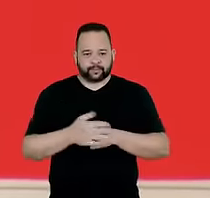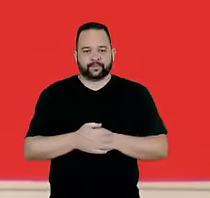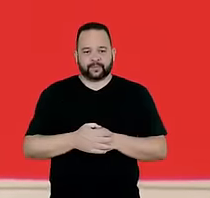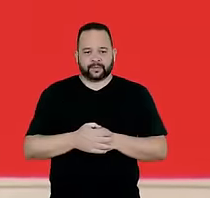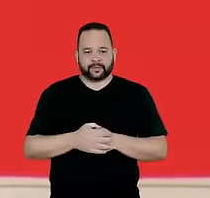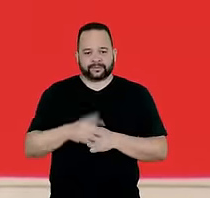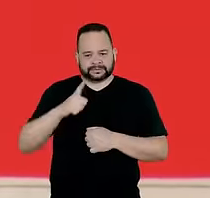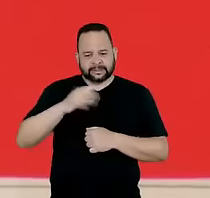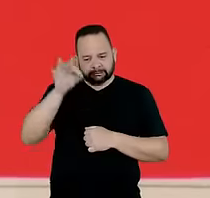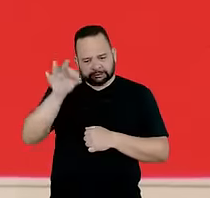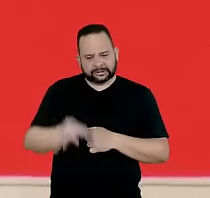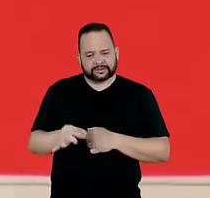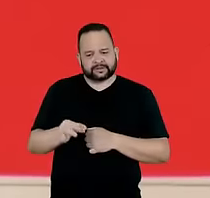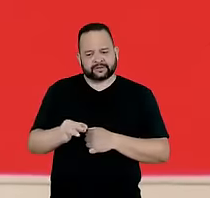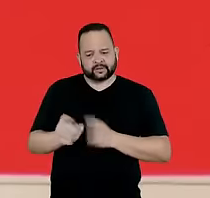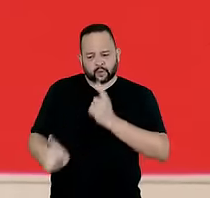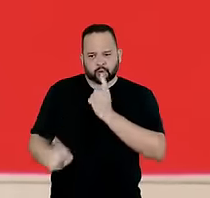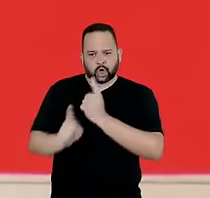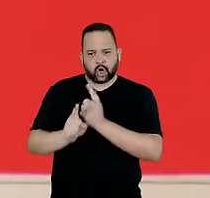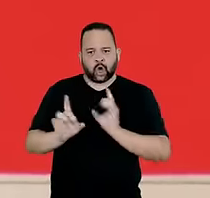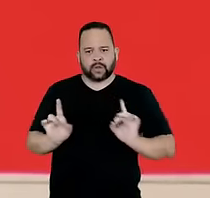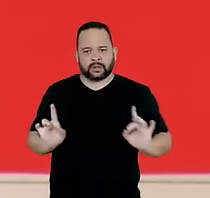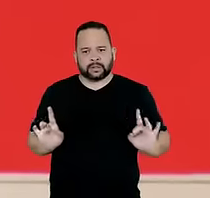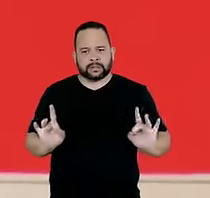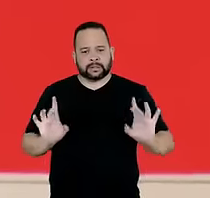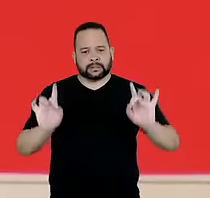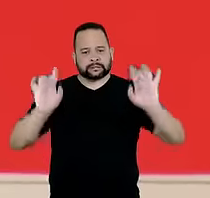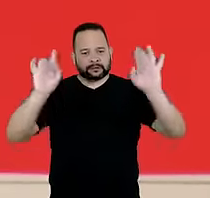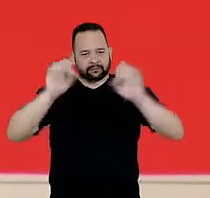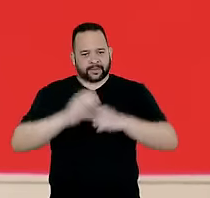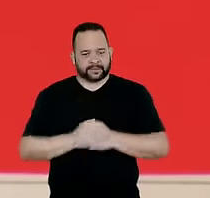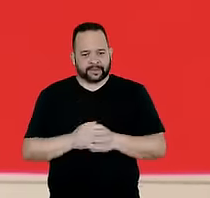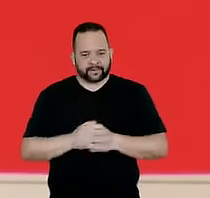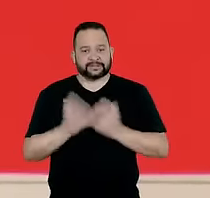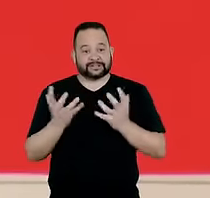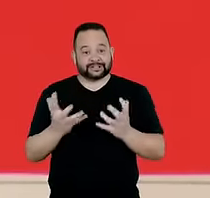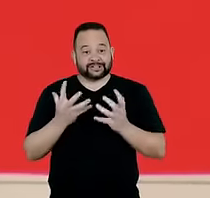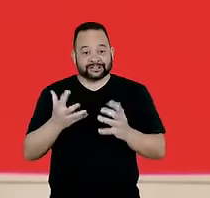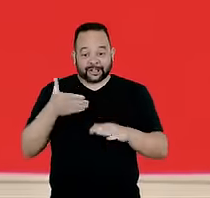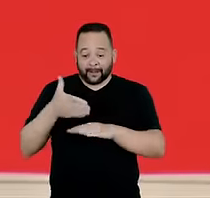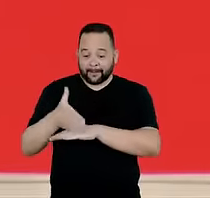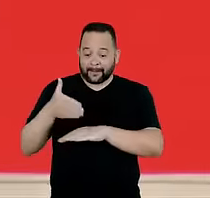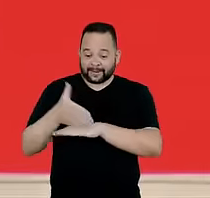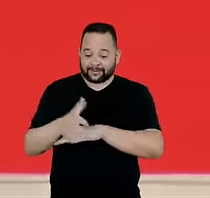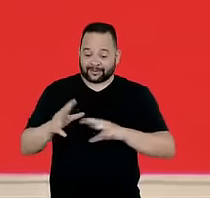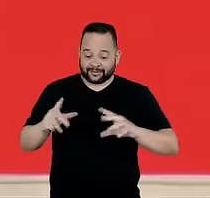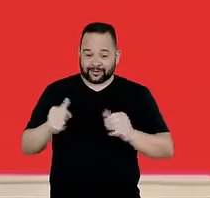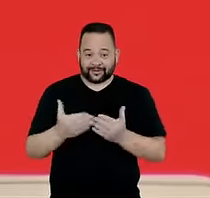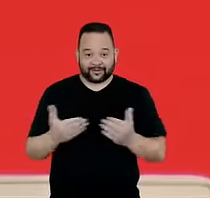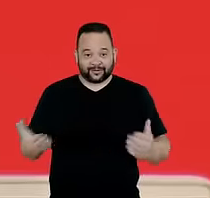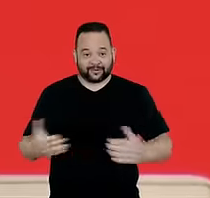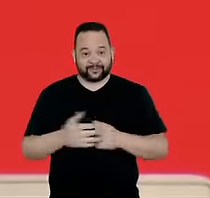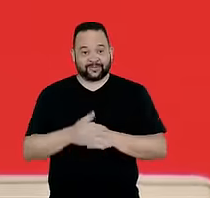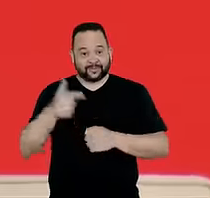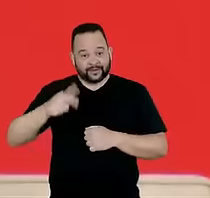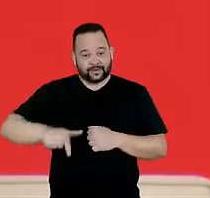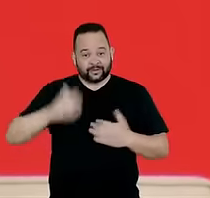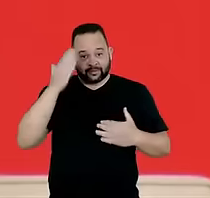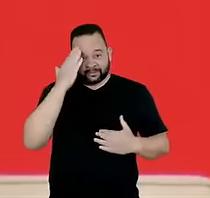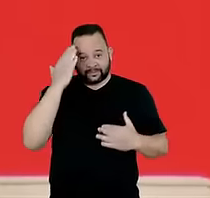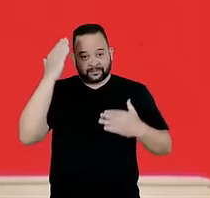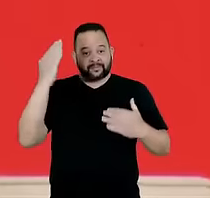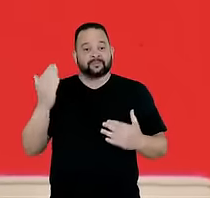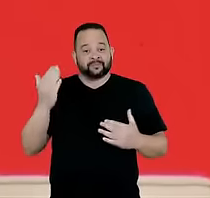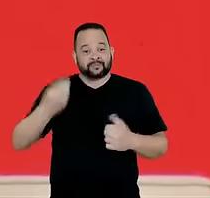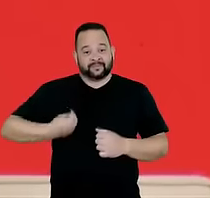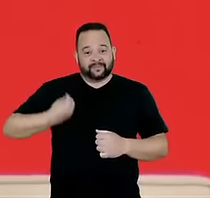especial e a gente gostaria da participação de todos vocês mais uma vez muito obrigado por estarem conosco